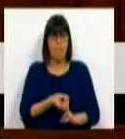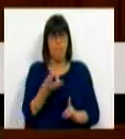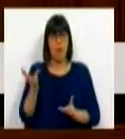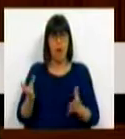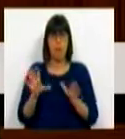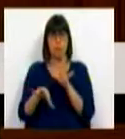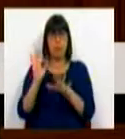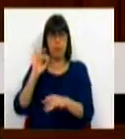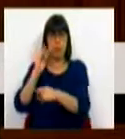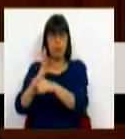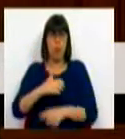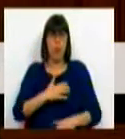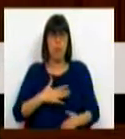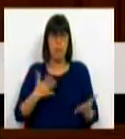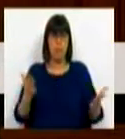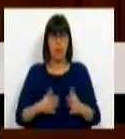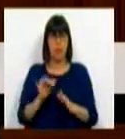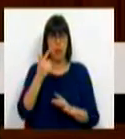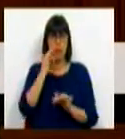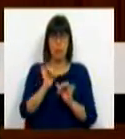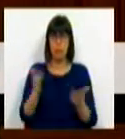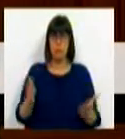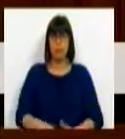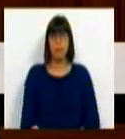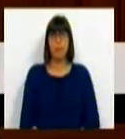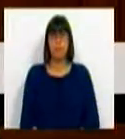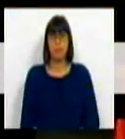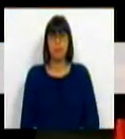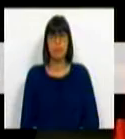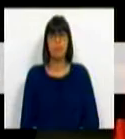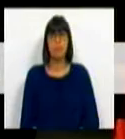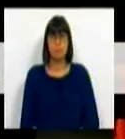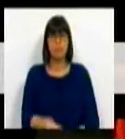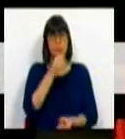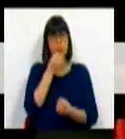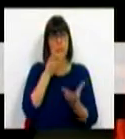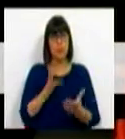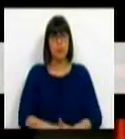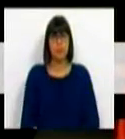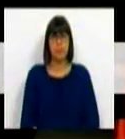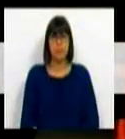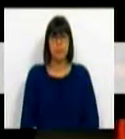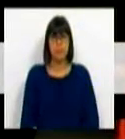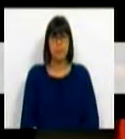e foi selecionada outra empresa, como é do vosso conhecimento. Muito bem.